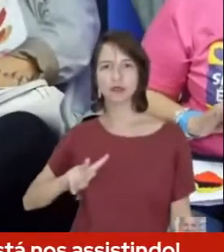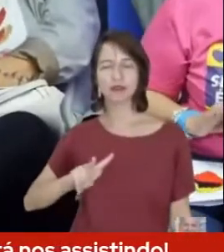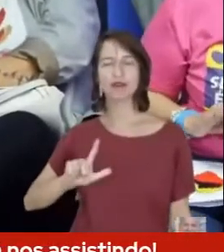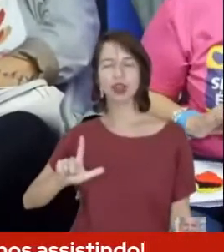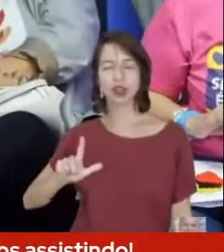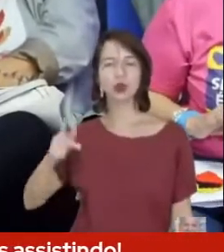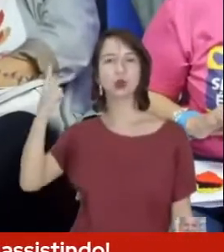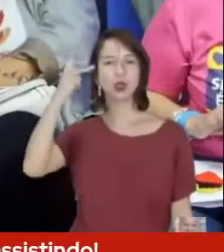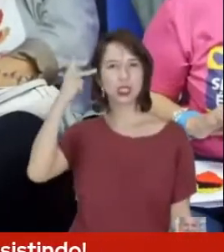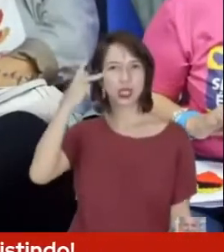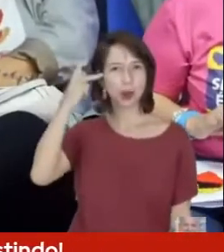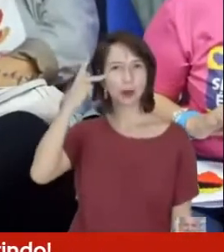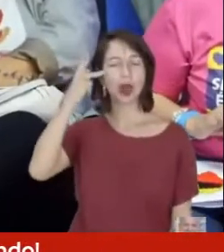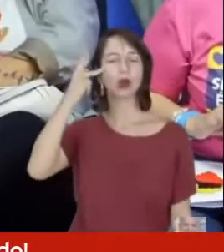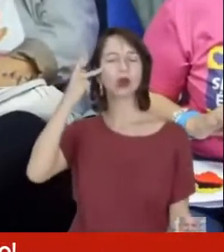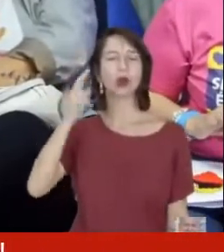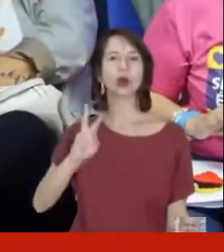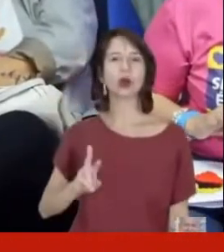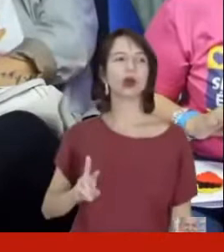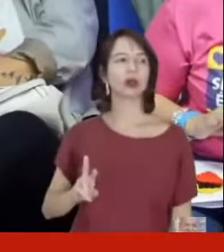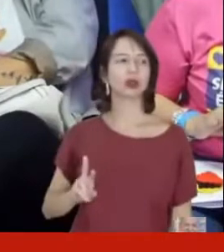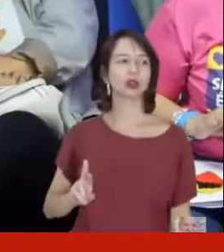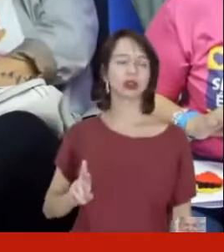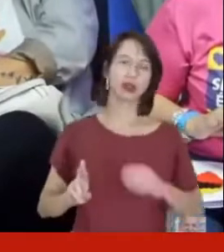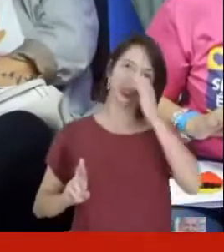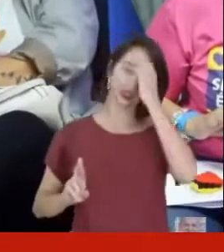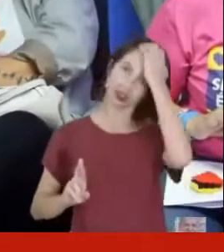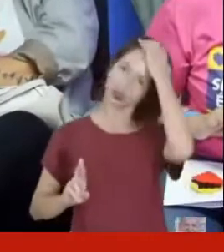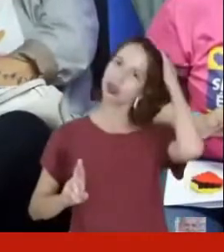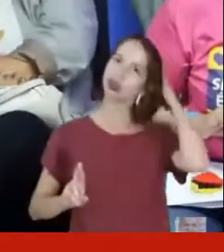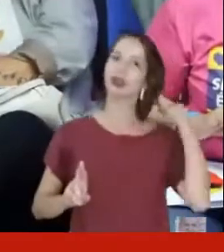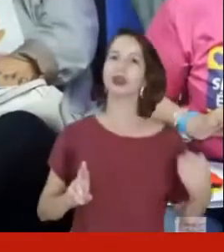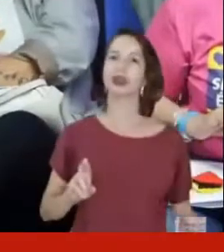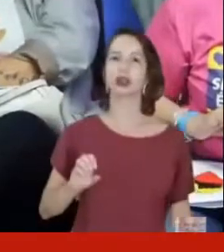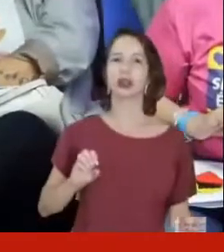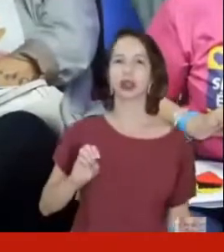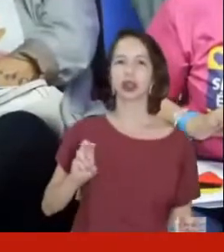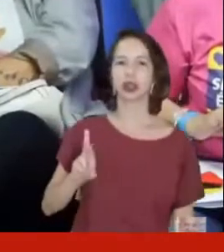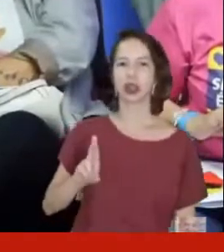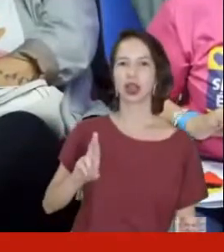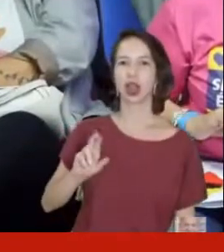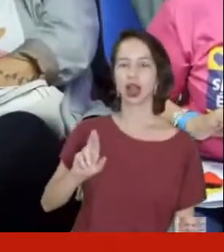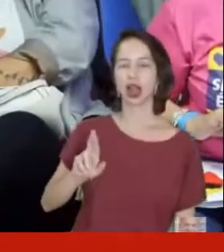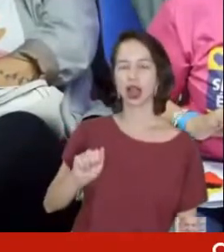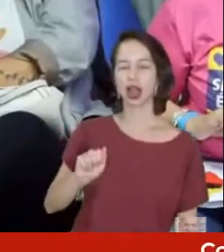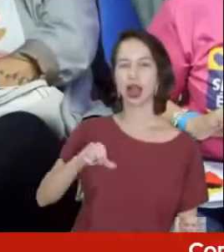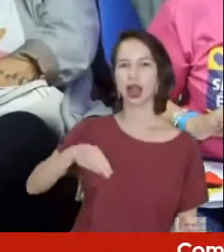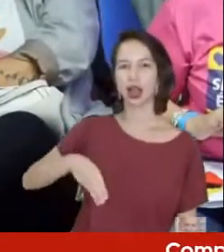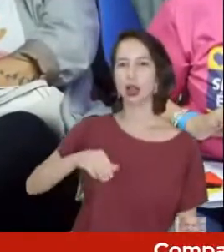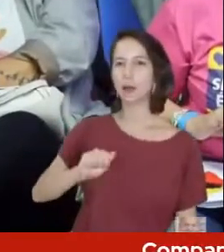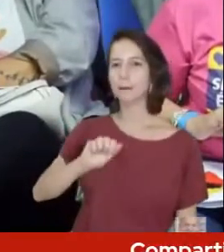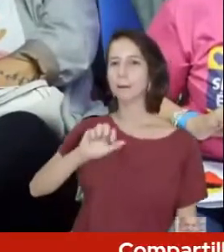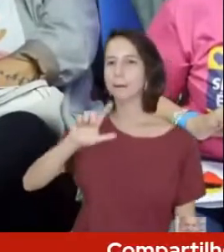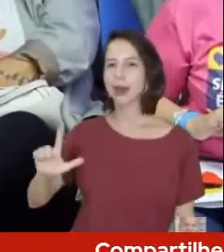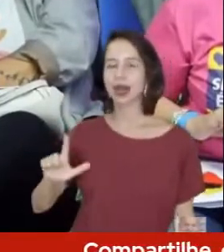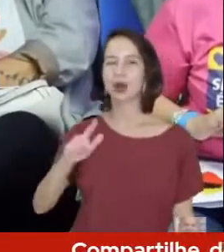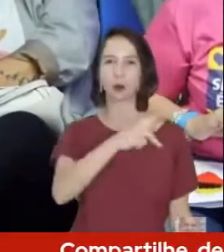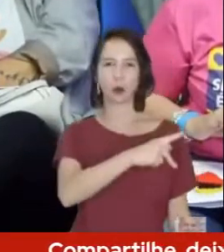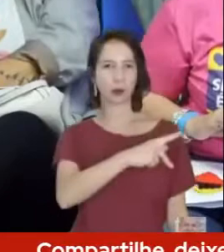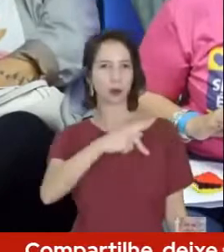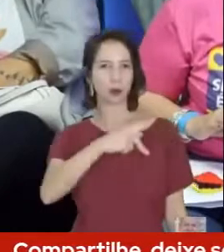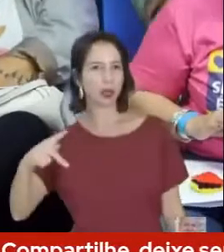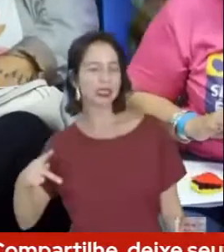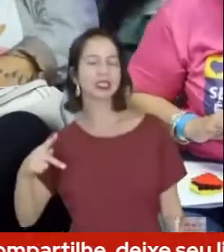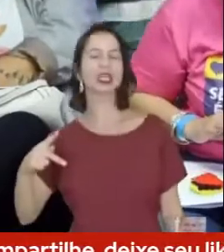das Costureiras de São Paulo e vice-presidente da Força Sindical, companheiro João